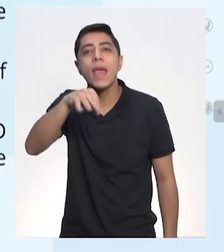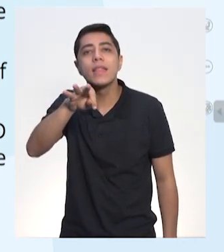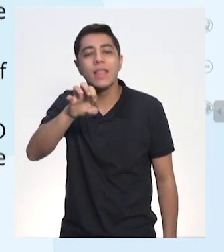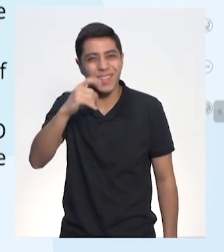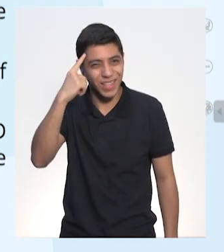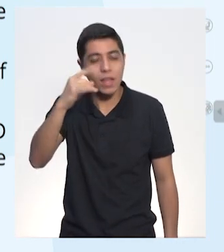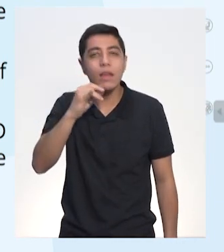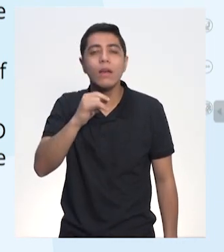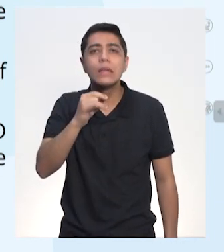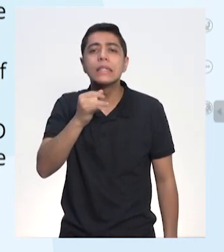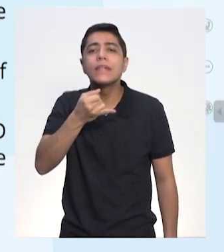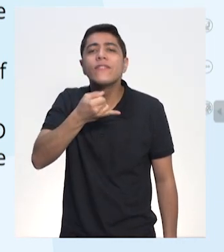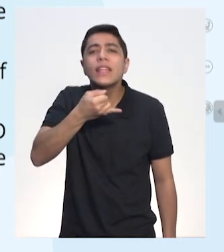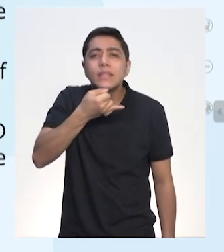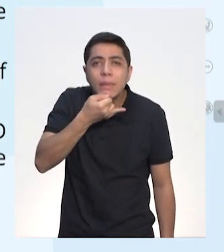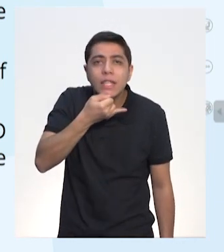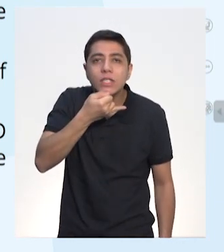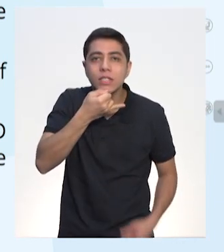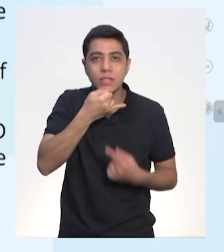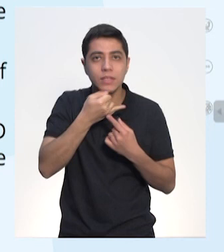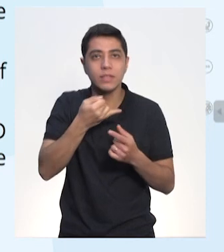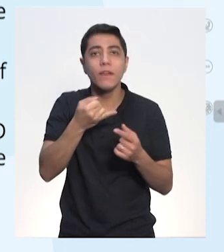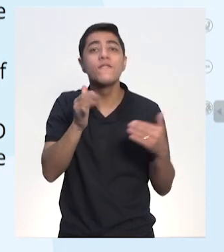Completely. Isso, obrigado, Antônia.